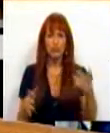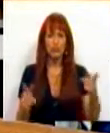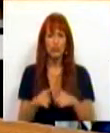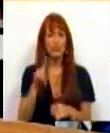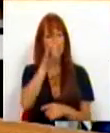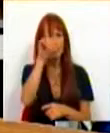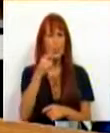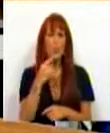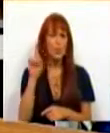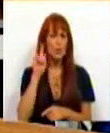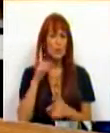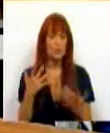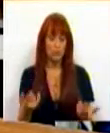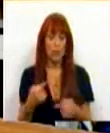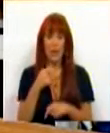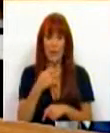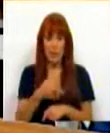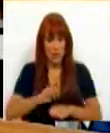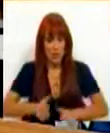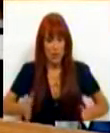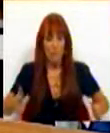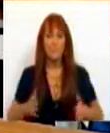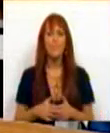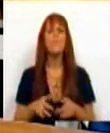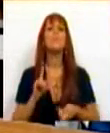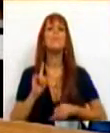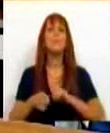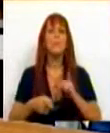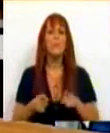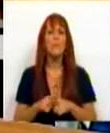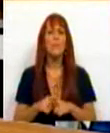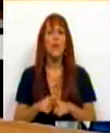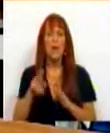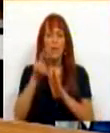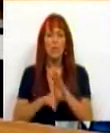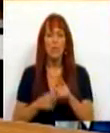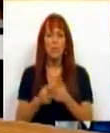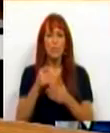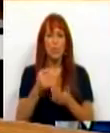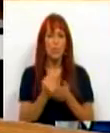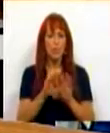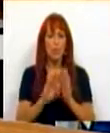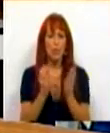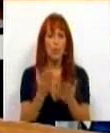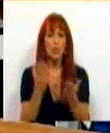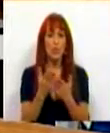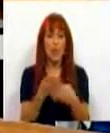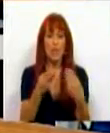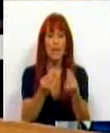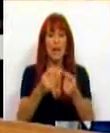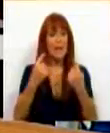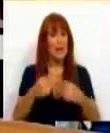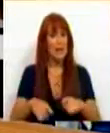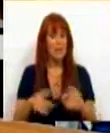uma questão muito concreta, que já aqui aliás foi referida, e que se prende com o regulamento de atribuição de bolsas de estudo. É uma matéria que tem